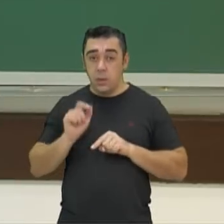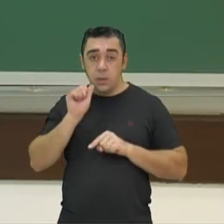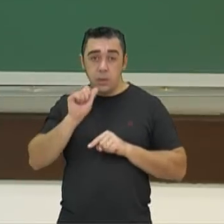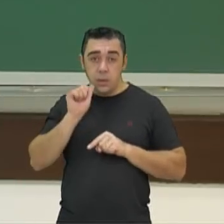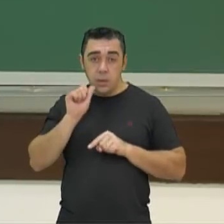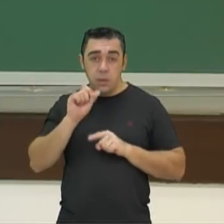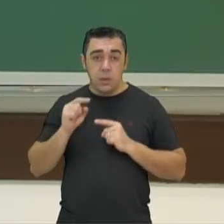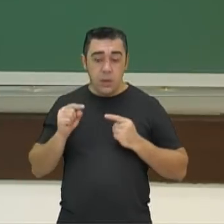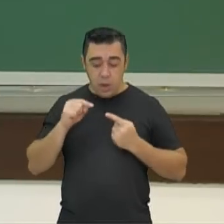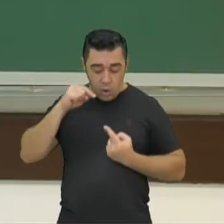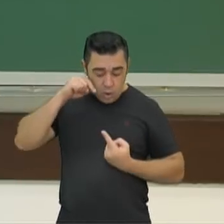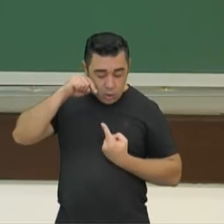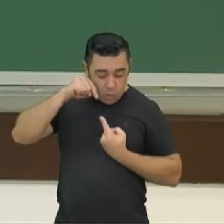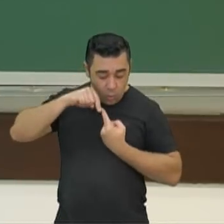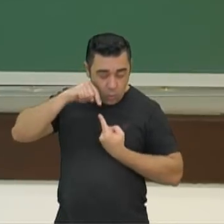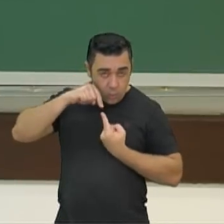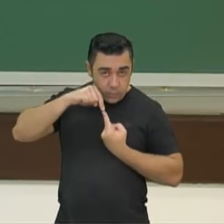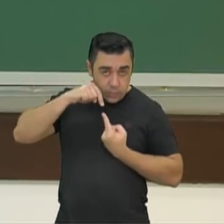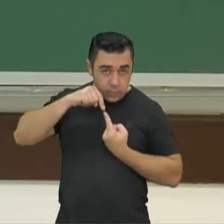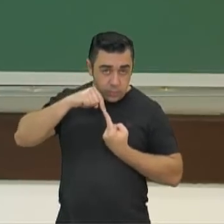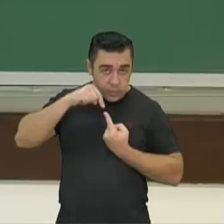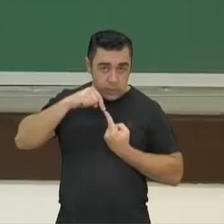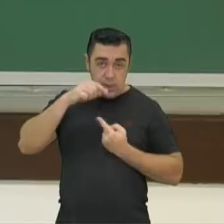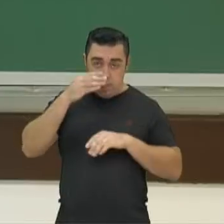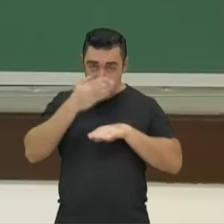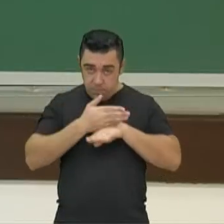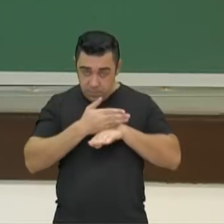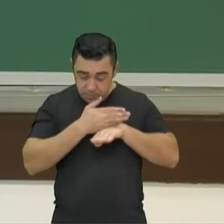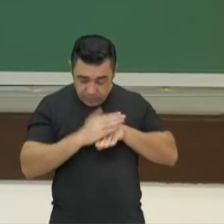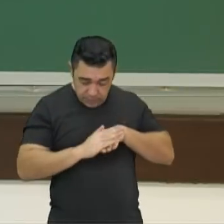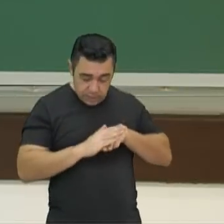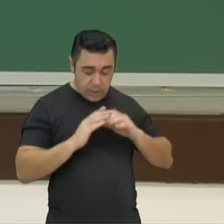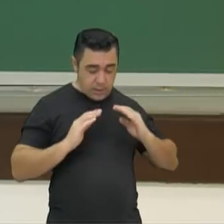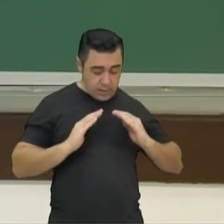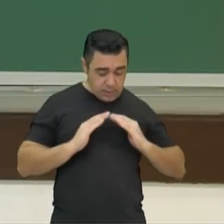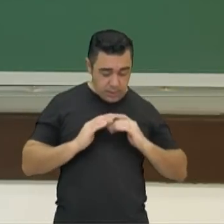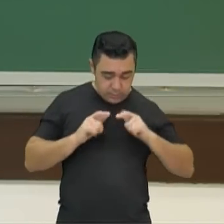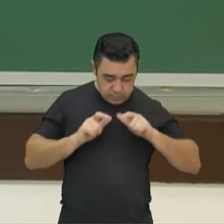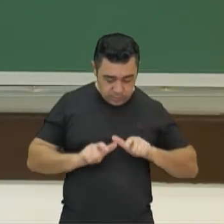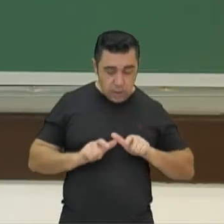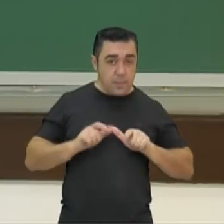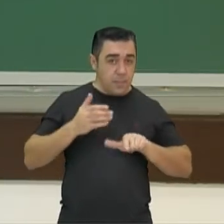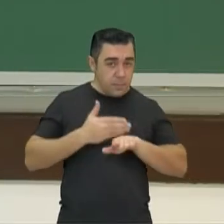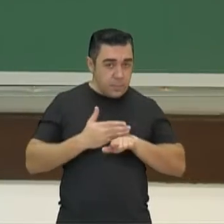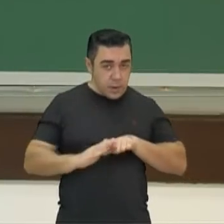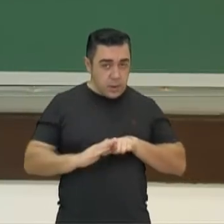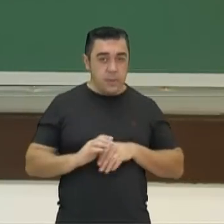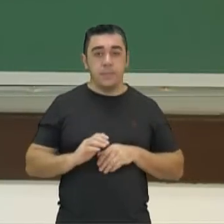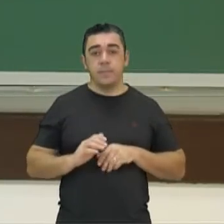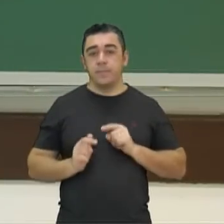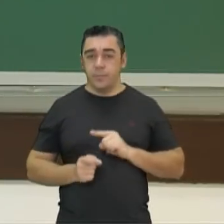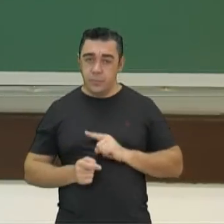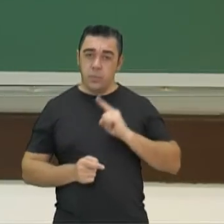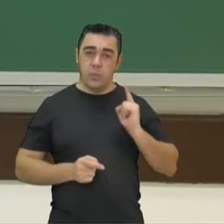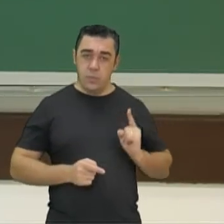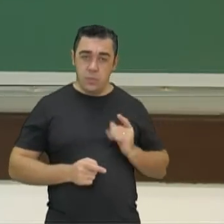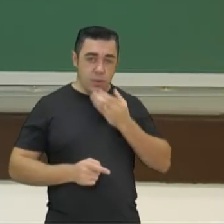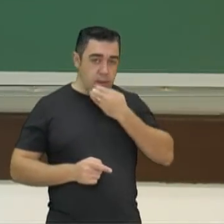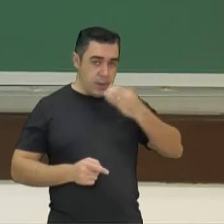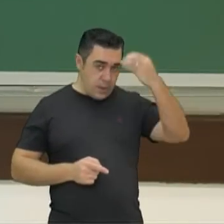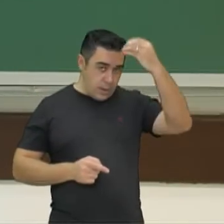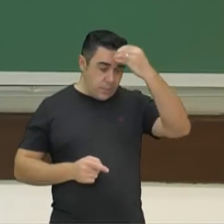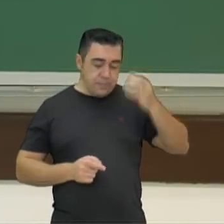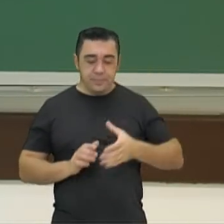ela combina a roupa dela com a casa. Então, dama branca na casa branca e o rei do lado.